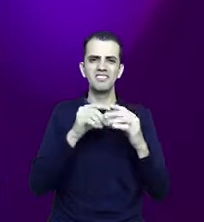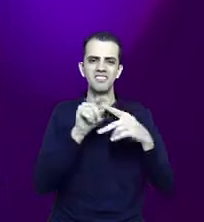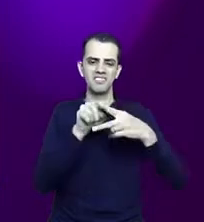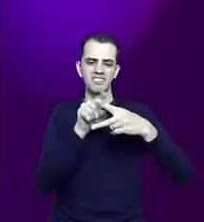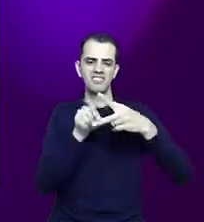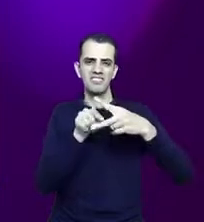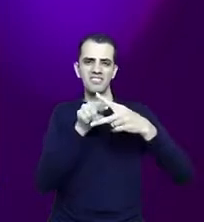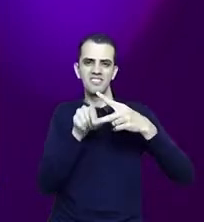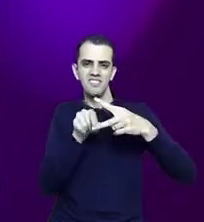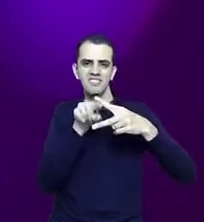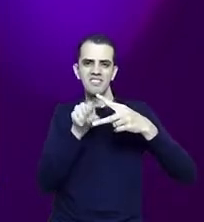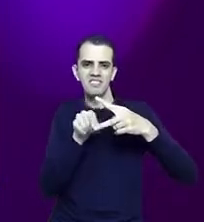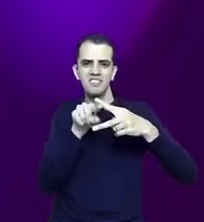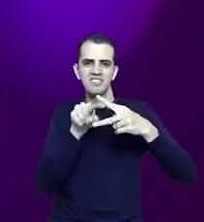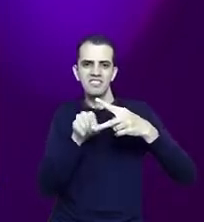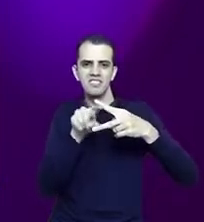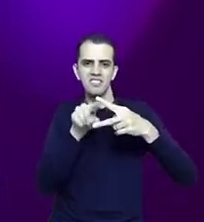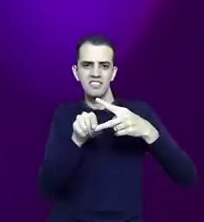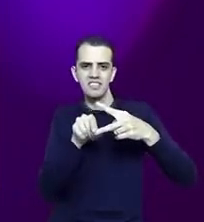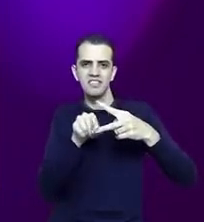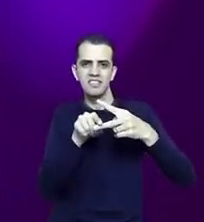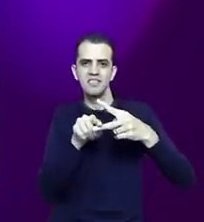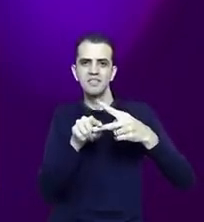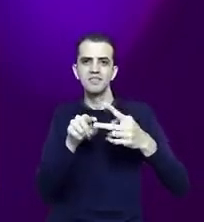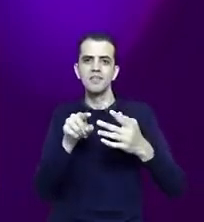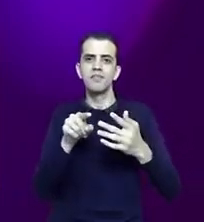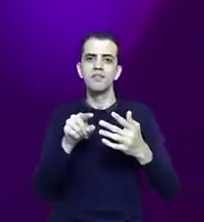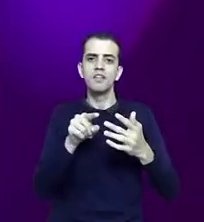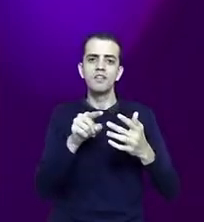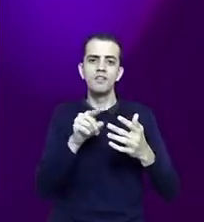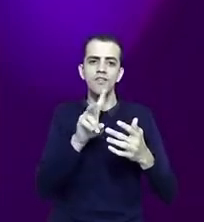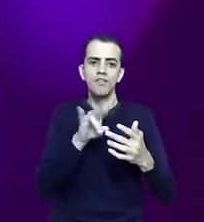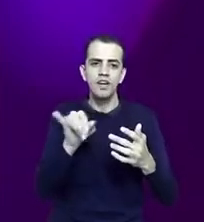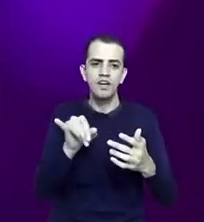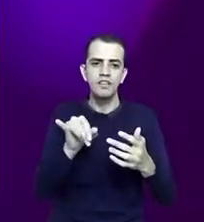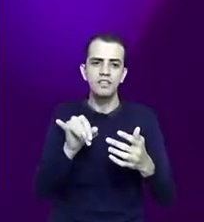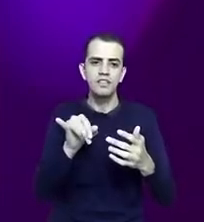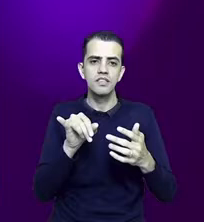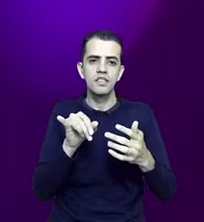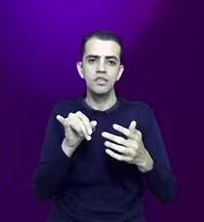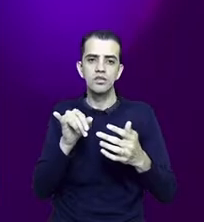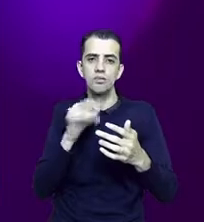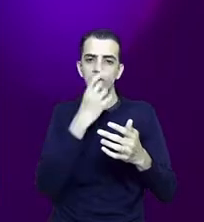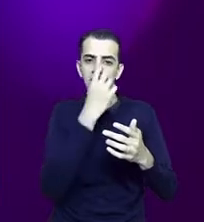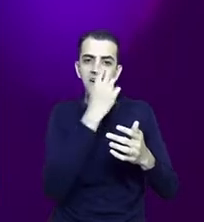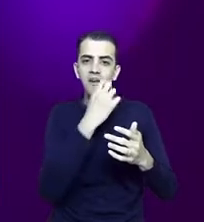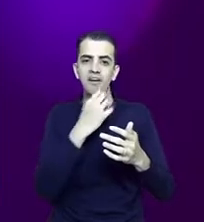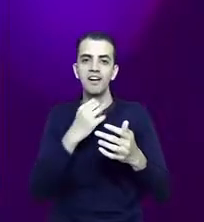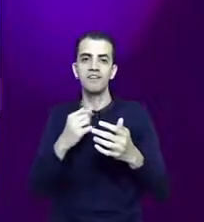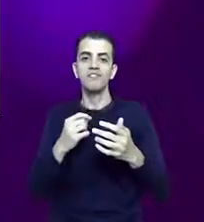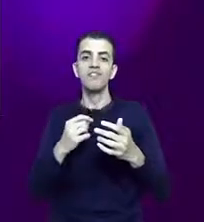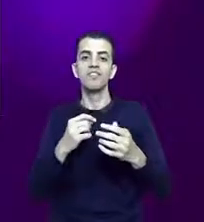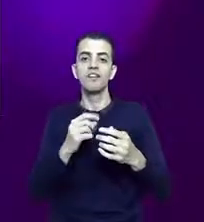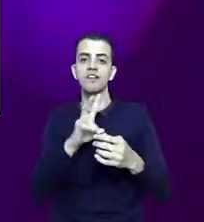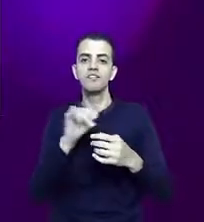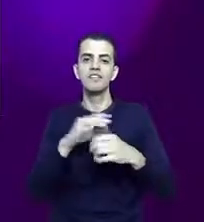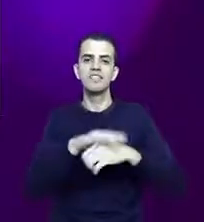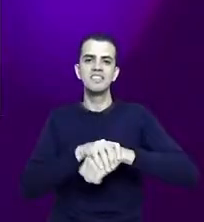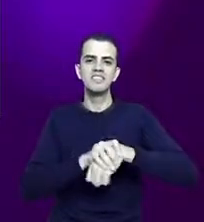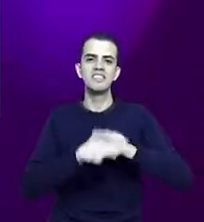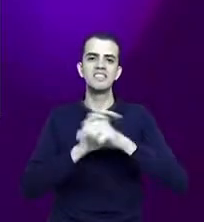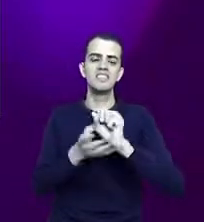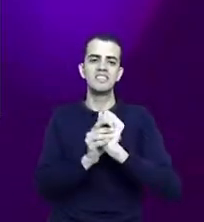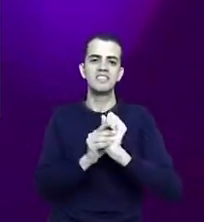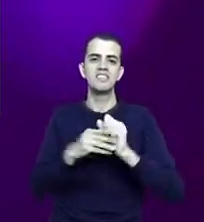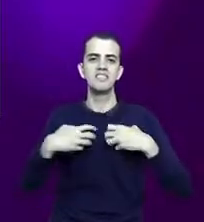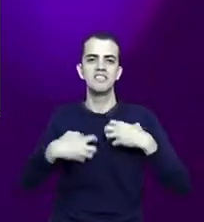na fossa do semilunar, não dá para ficar melhor que aquilo, não é uma crítica, né? É um elogio, inclusive, mas não te deixa com um pouco de